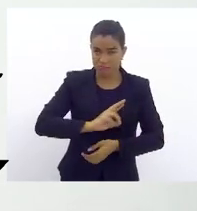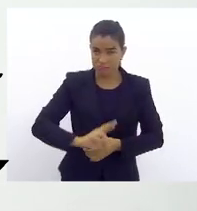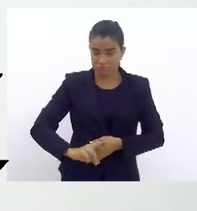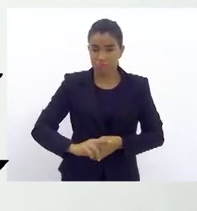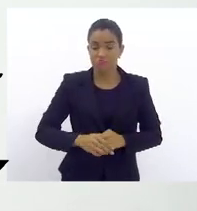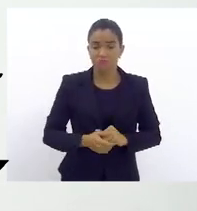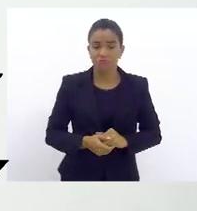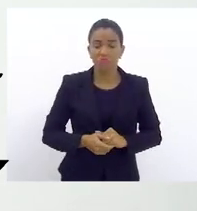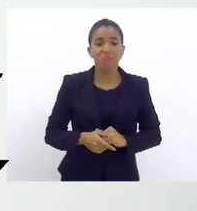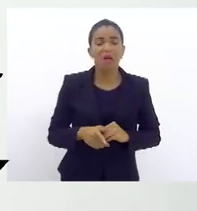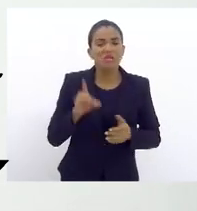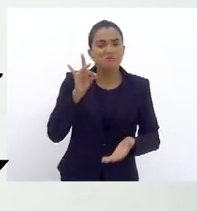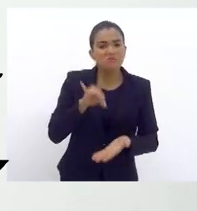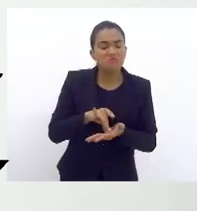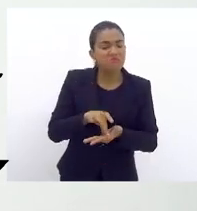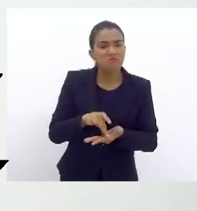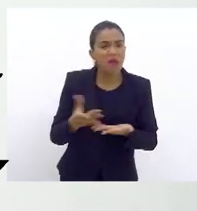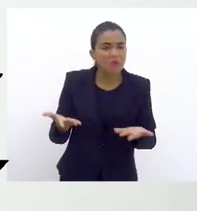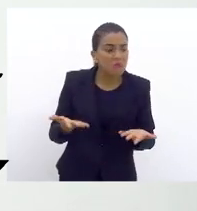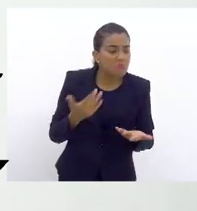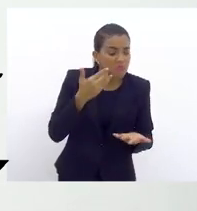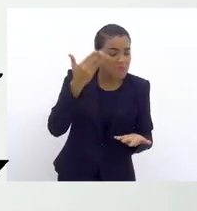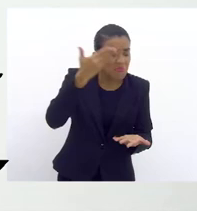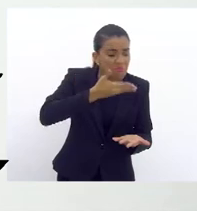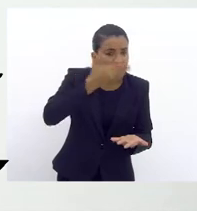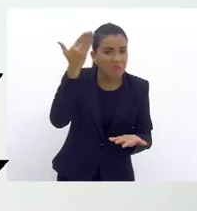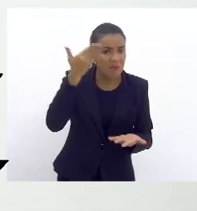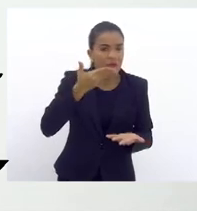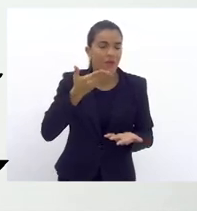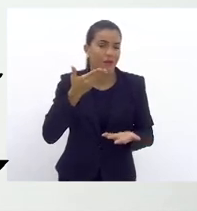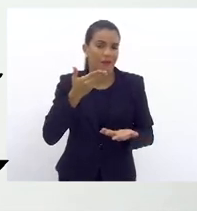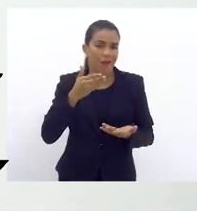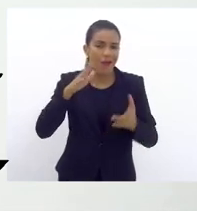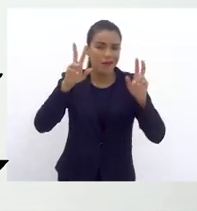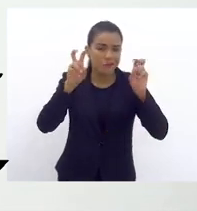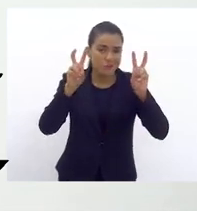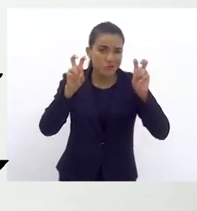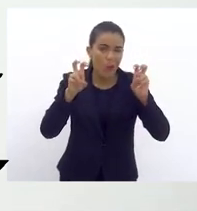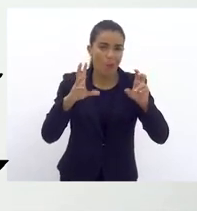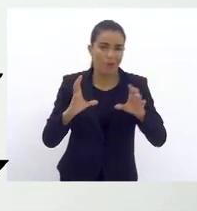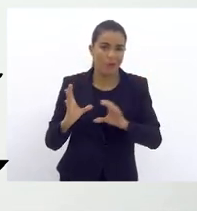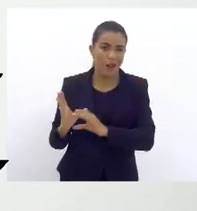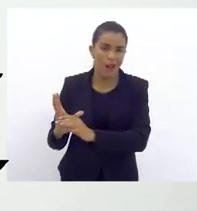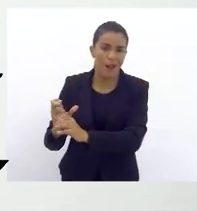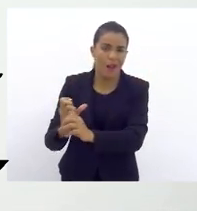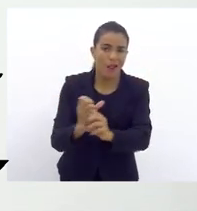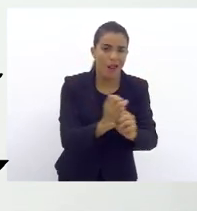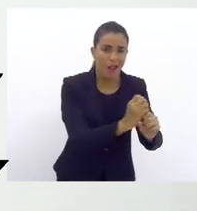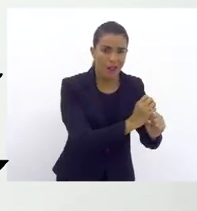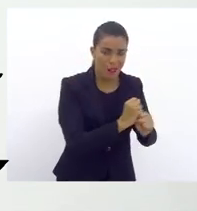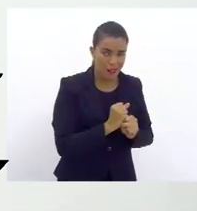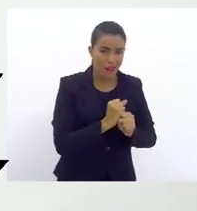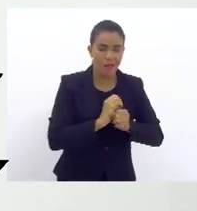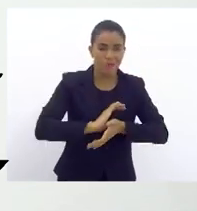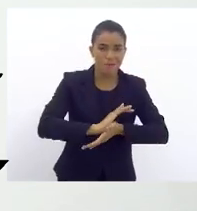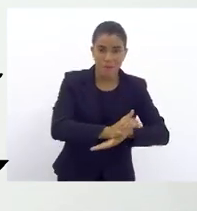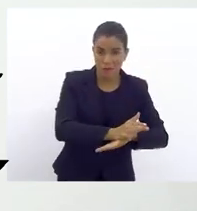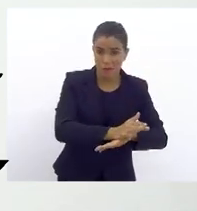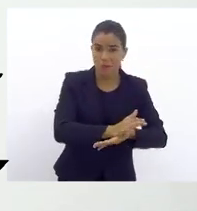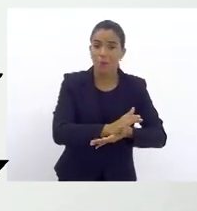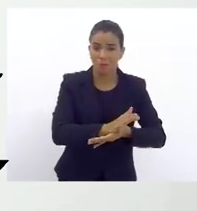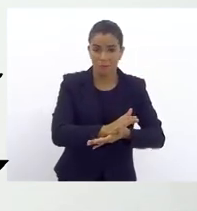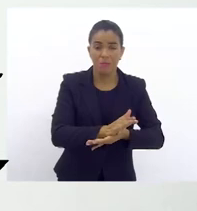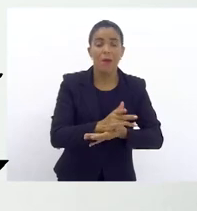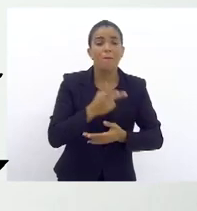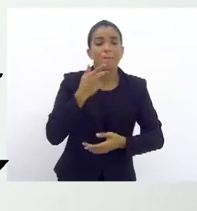foram efetivados né A questão dos dados de intolerância para definição